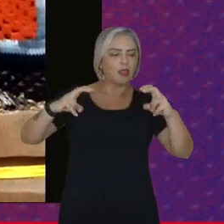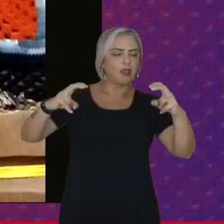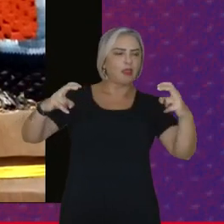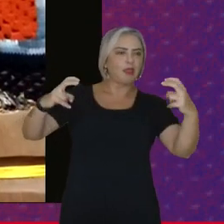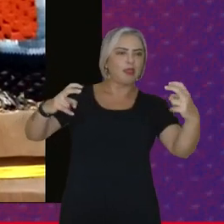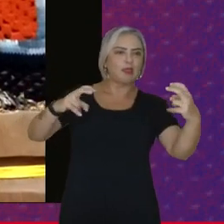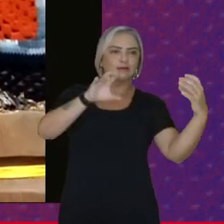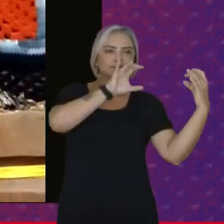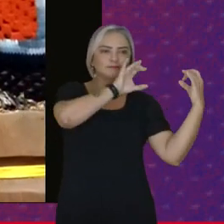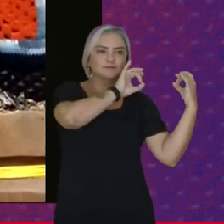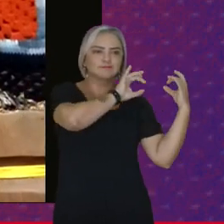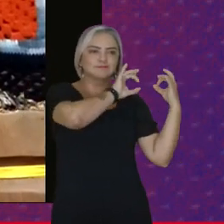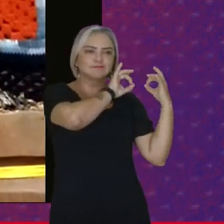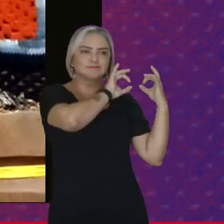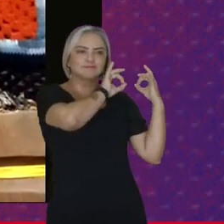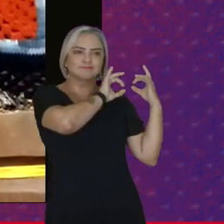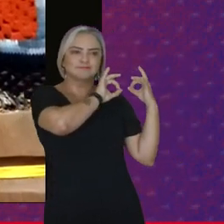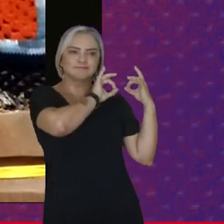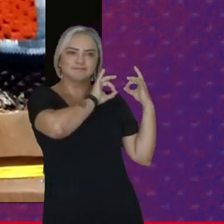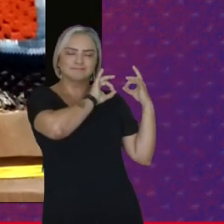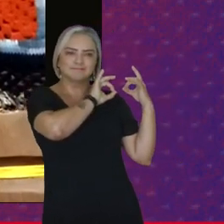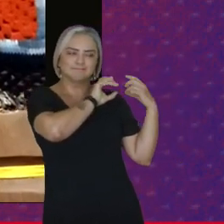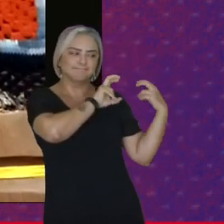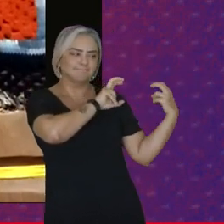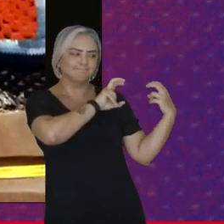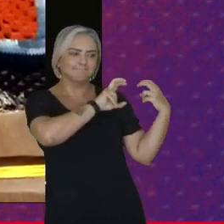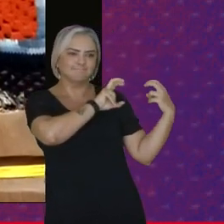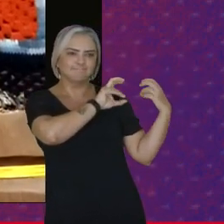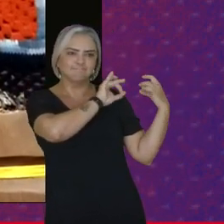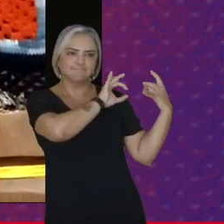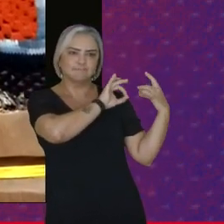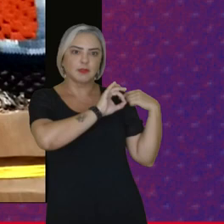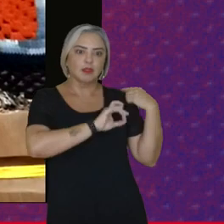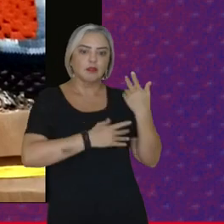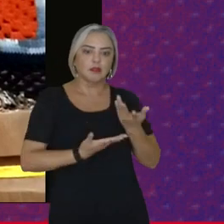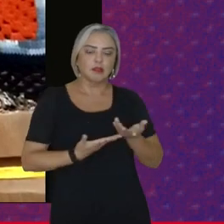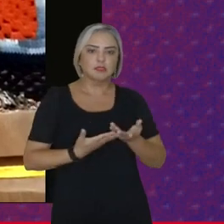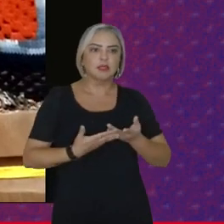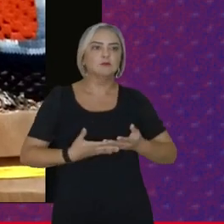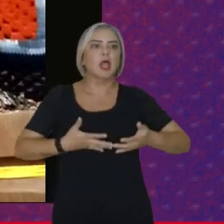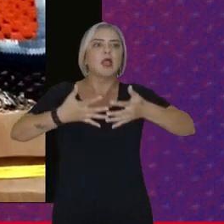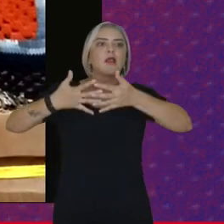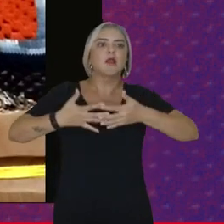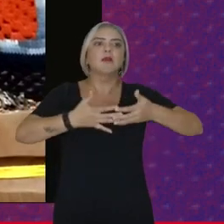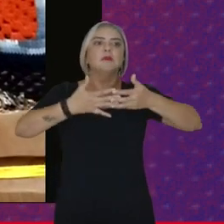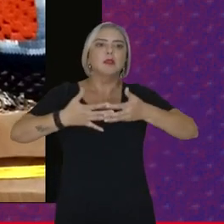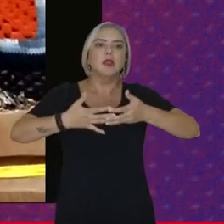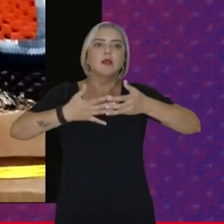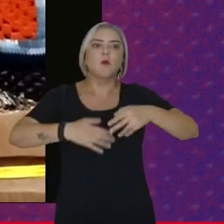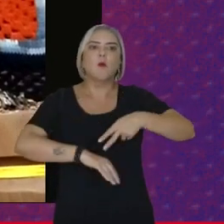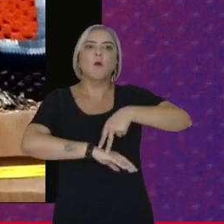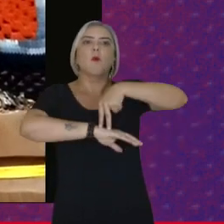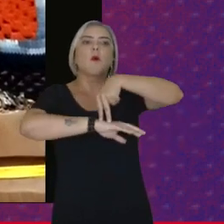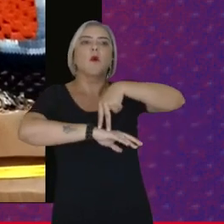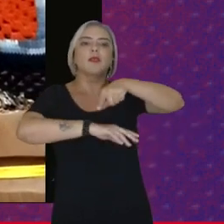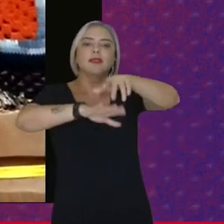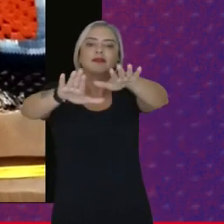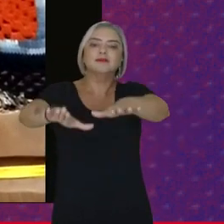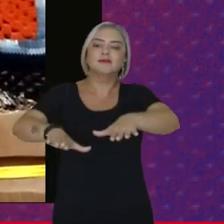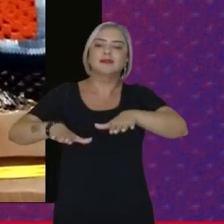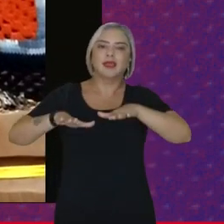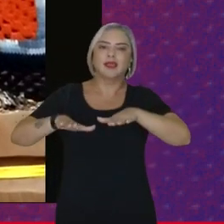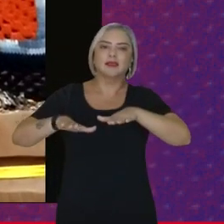nos ouvir. A gente tem que estar em cima do caminhão, estar no palanque e eles no